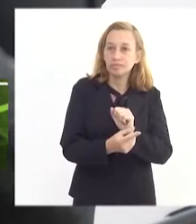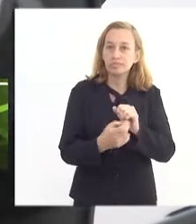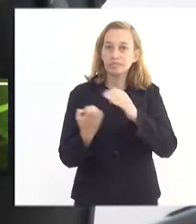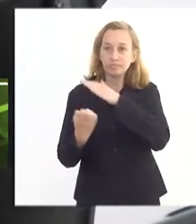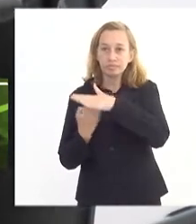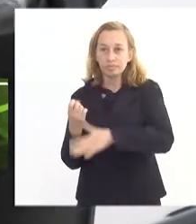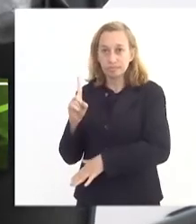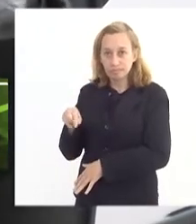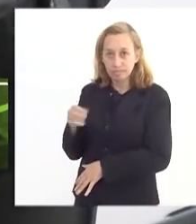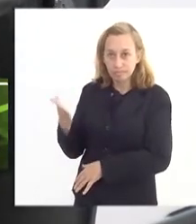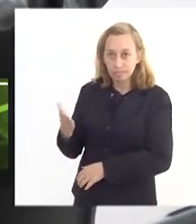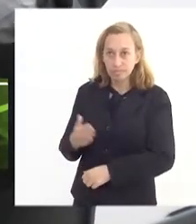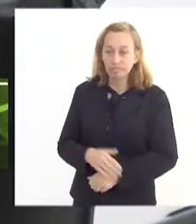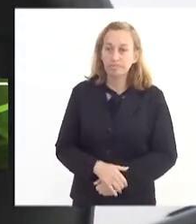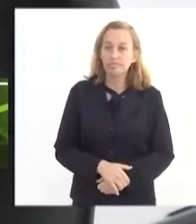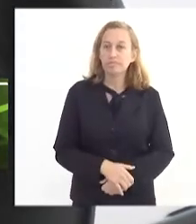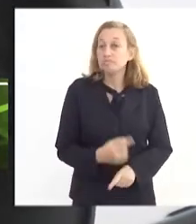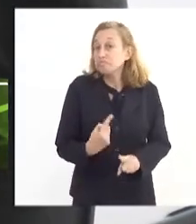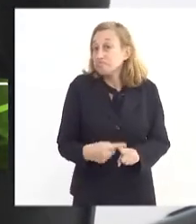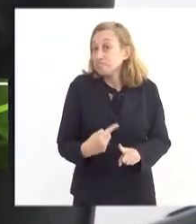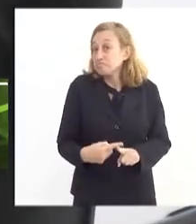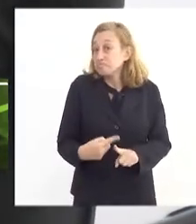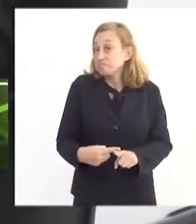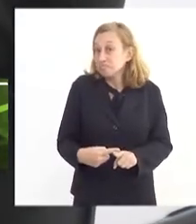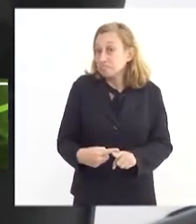né? Porque